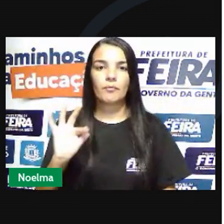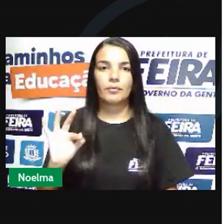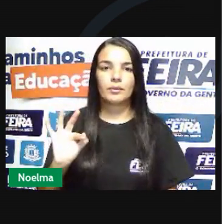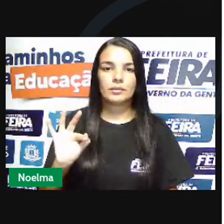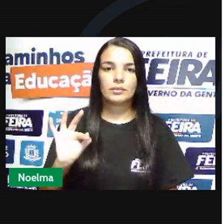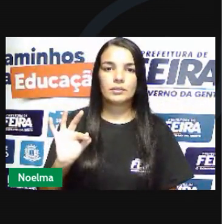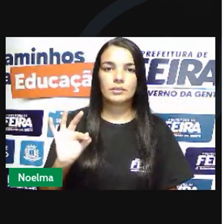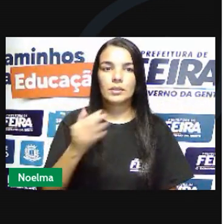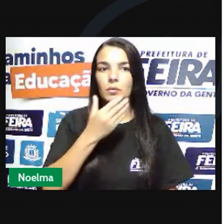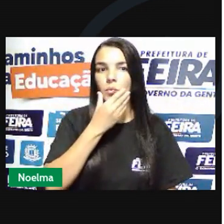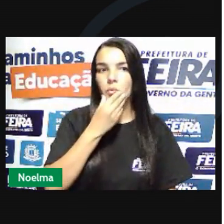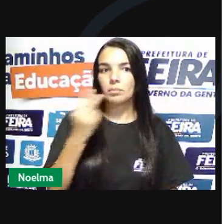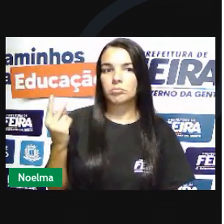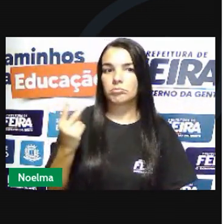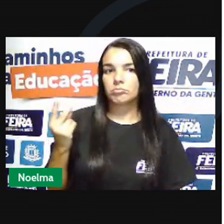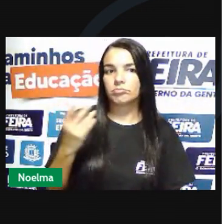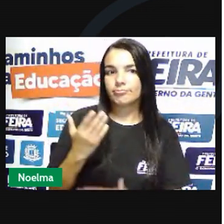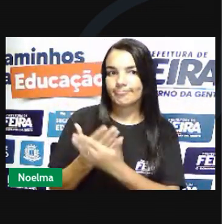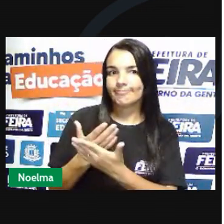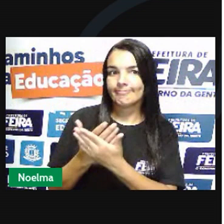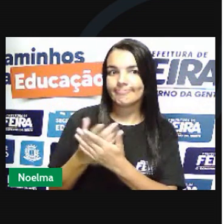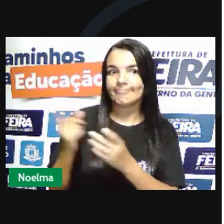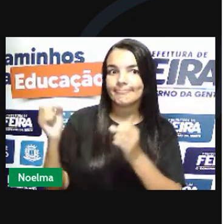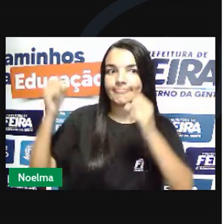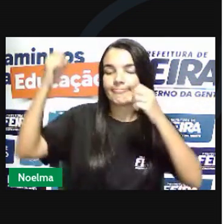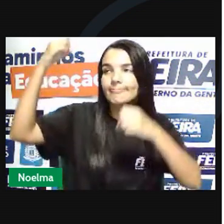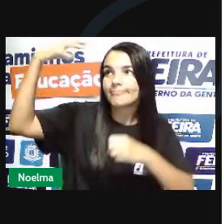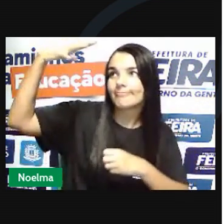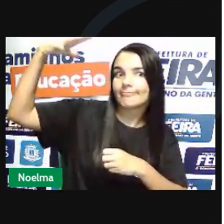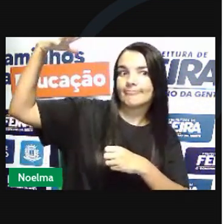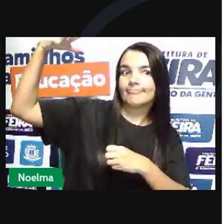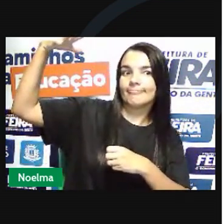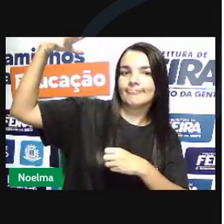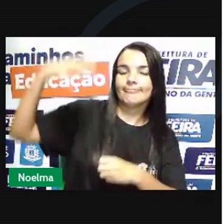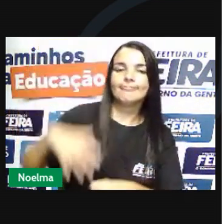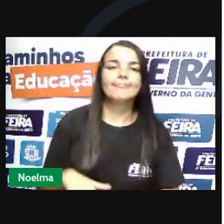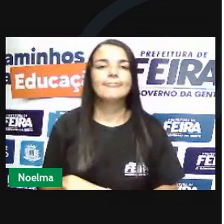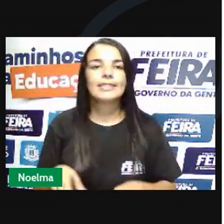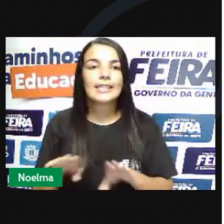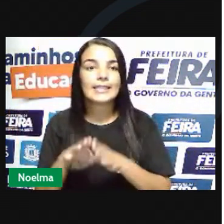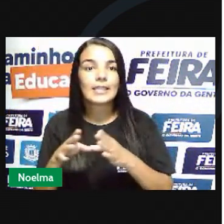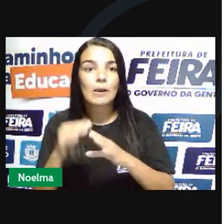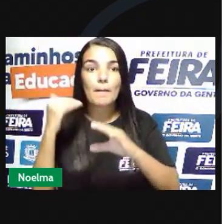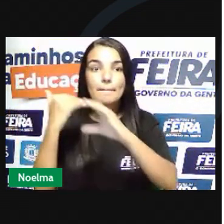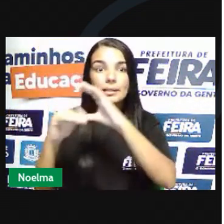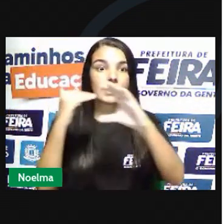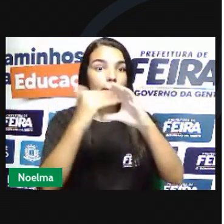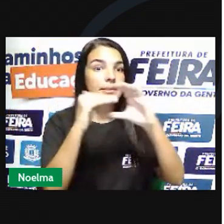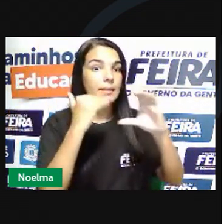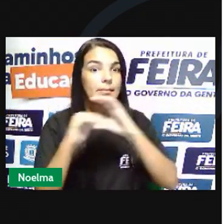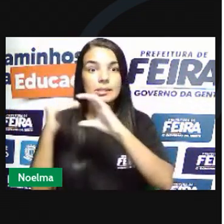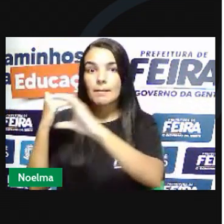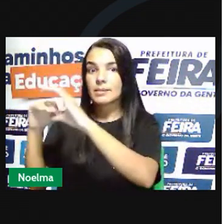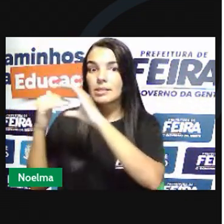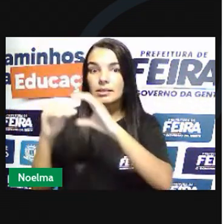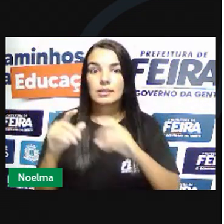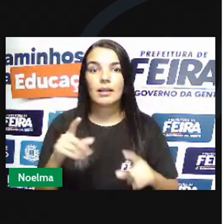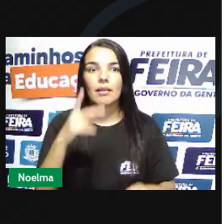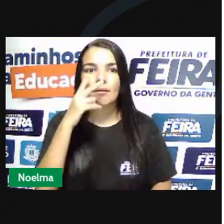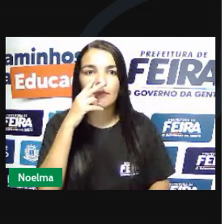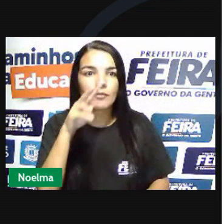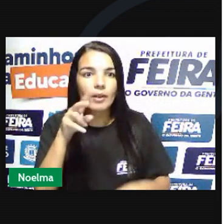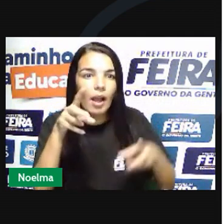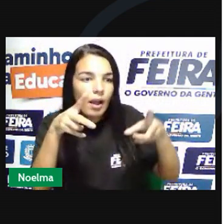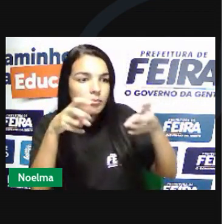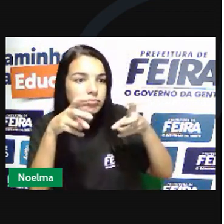Voltaire. As mensagens de liberdade e igualdade atraíram a população menos favorecida de Salvador,